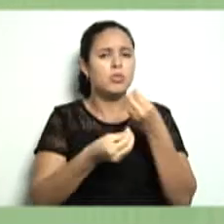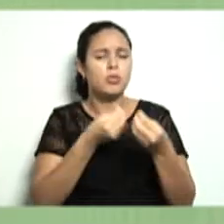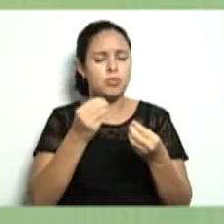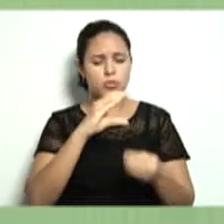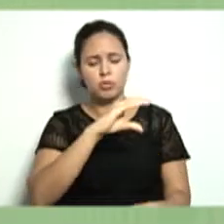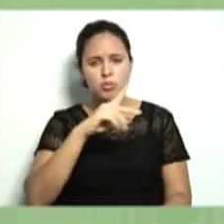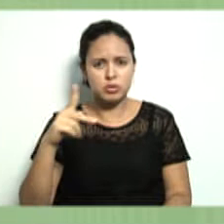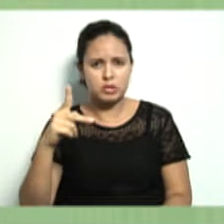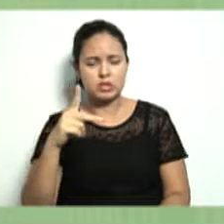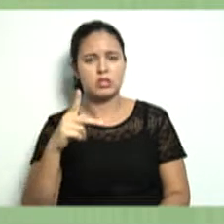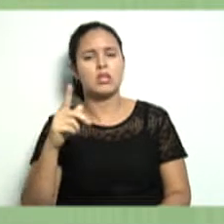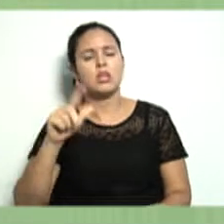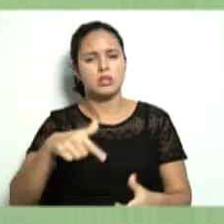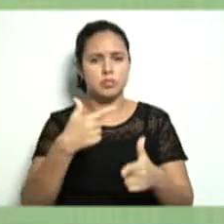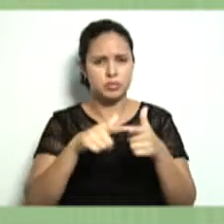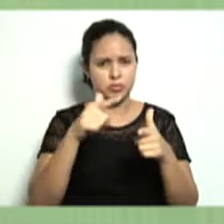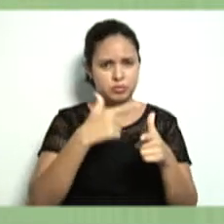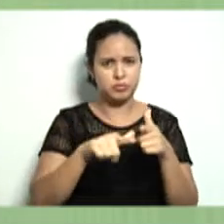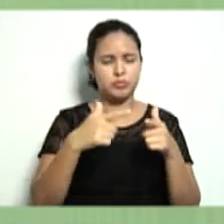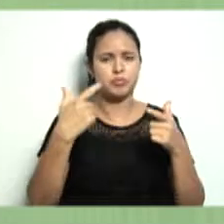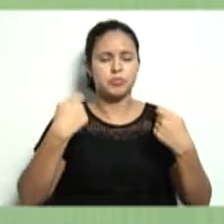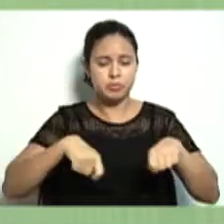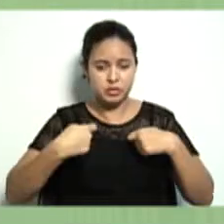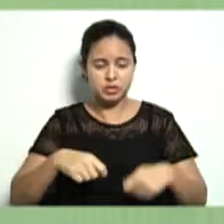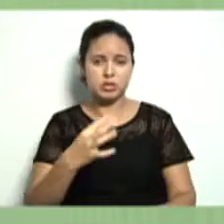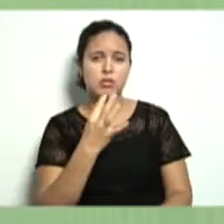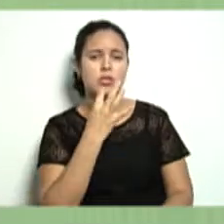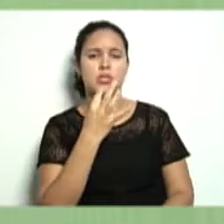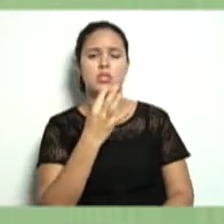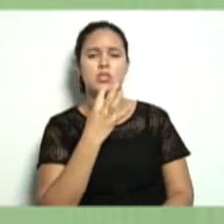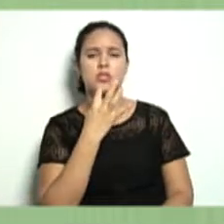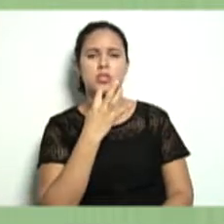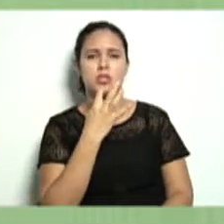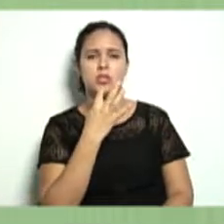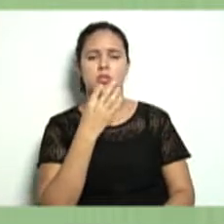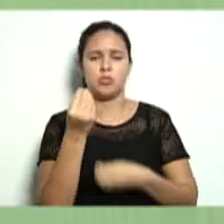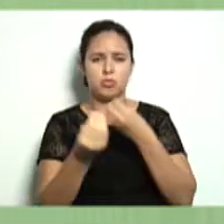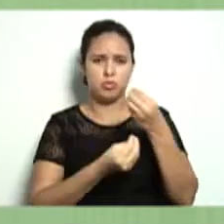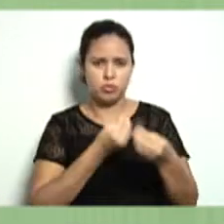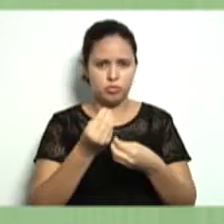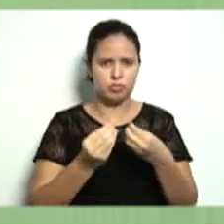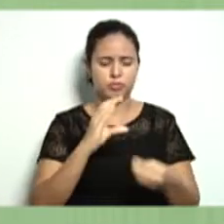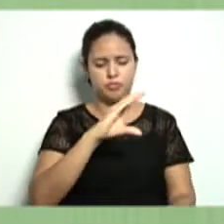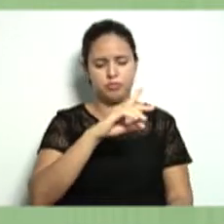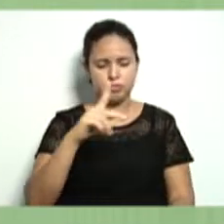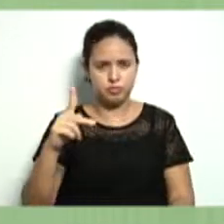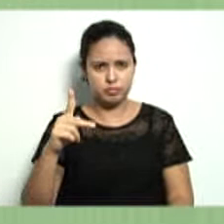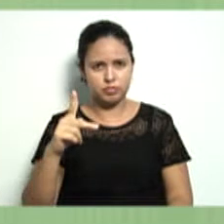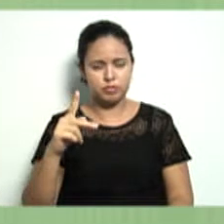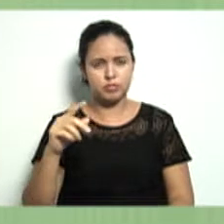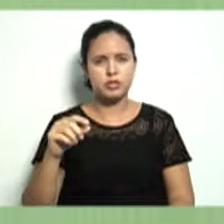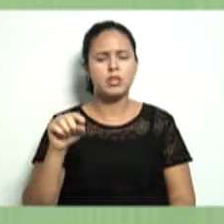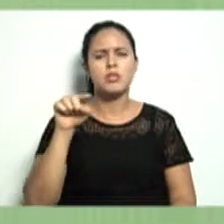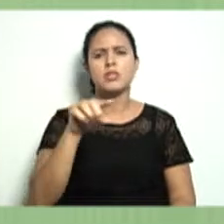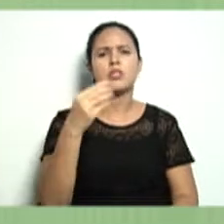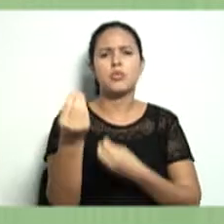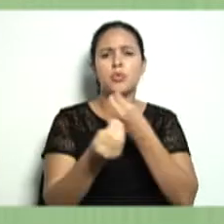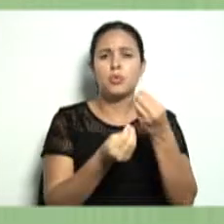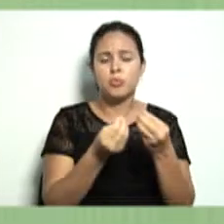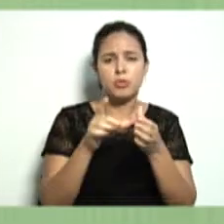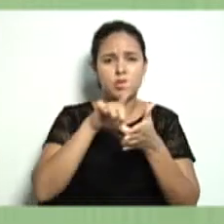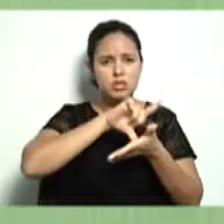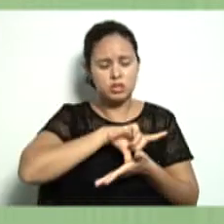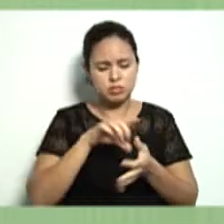é um problema você não conhecer aquilo que você vai trabalhar. A solução para isso seria, então, você planejar,